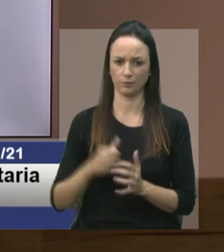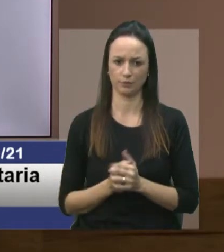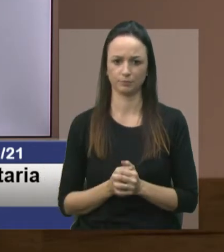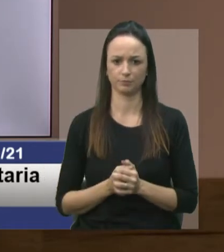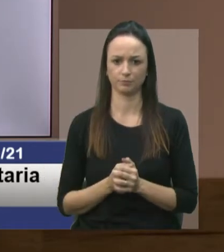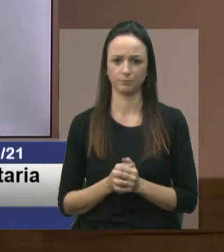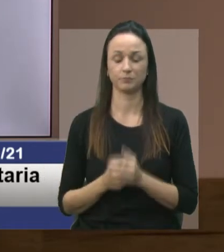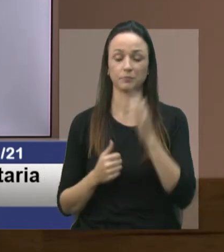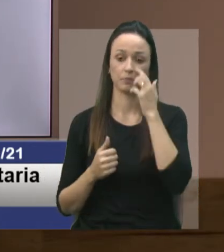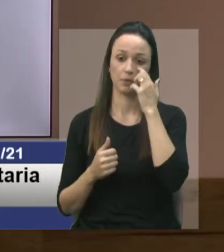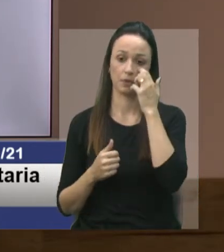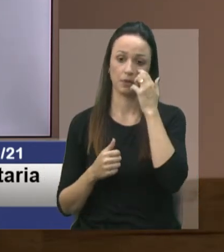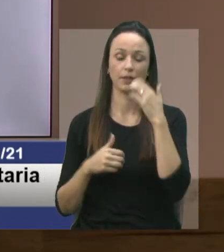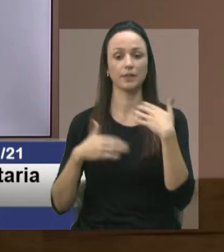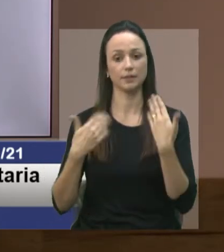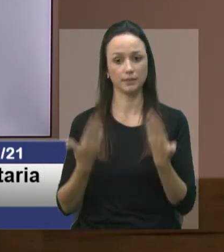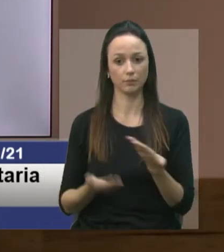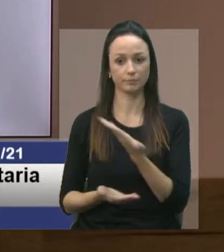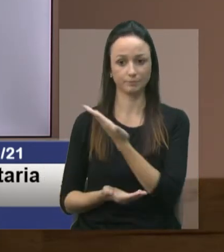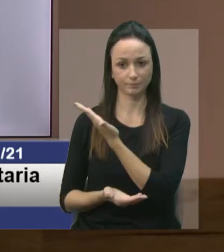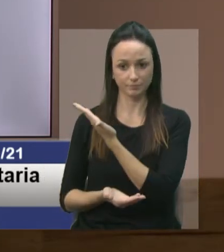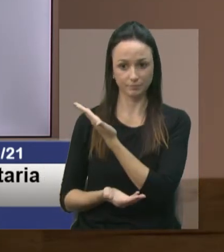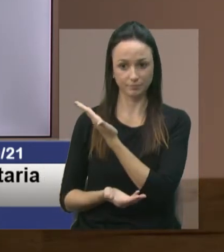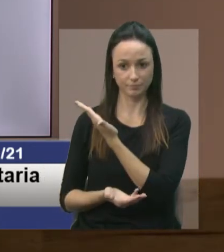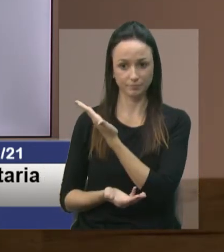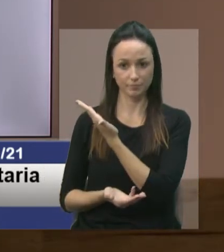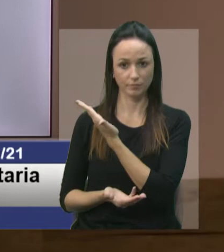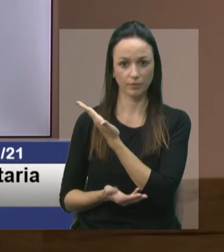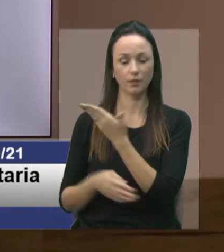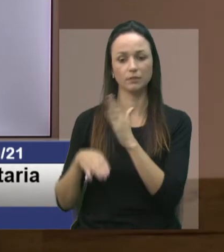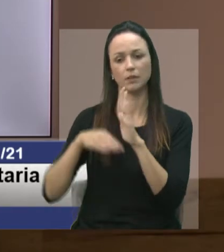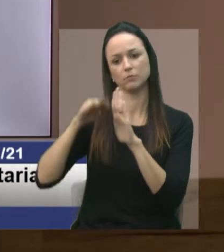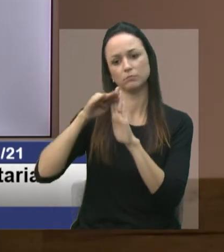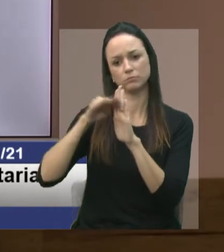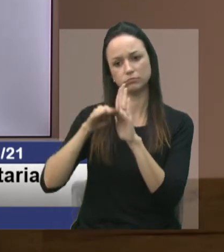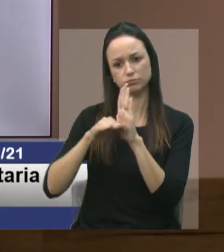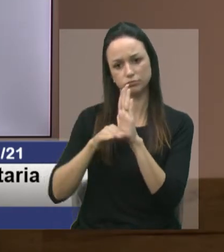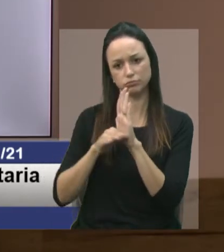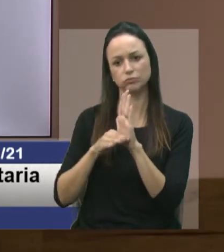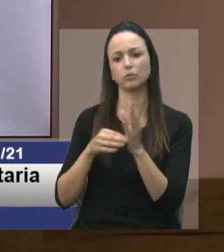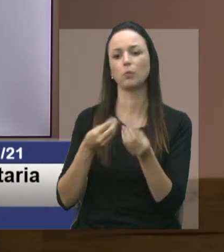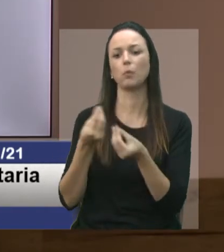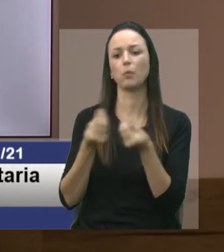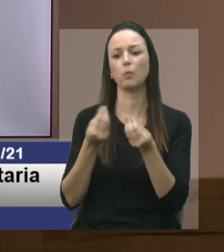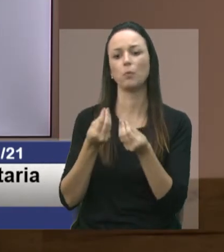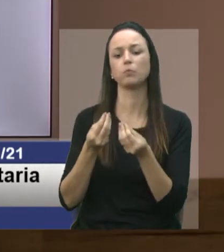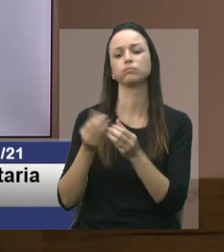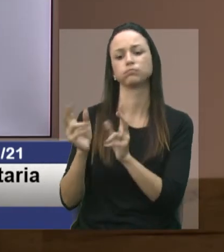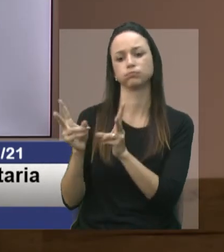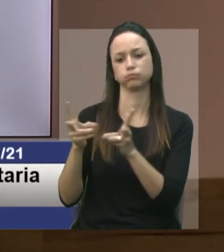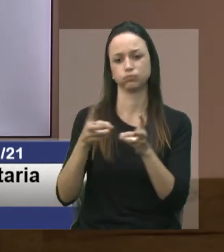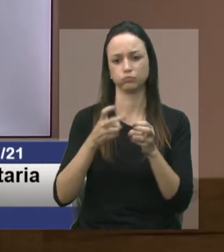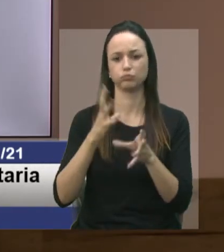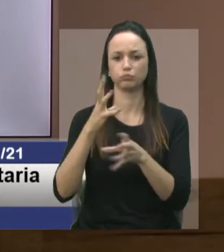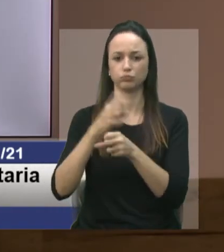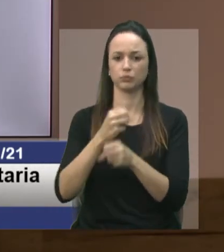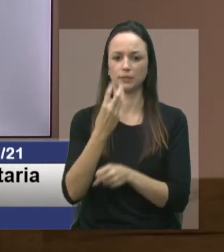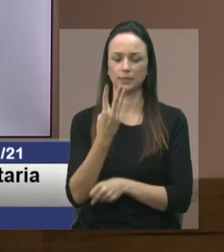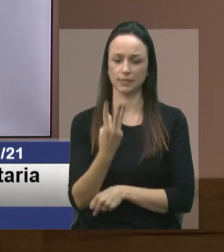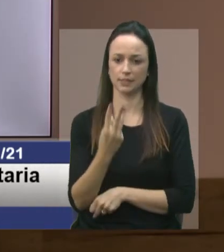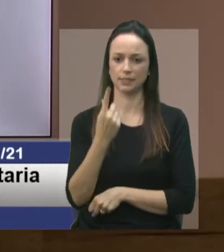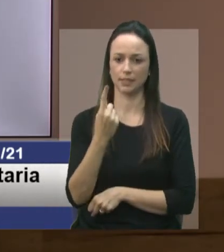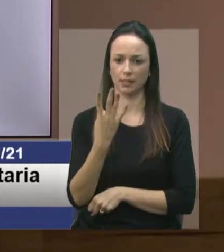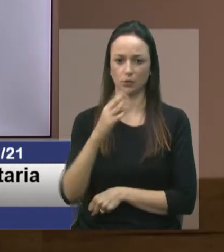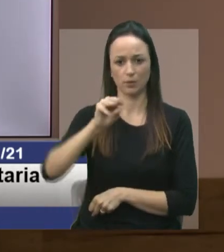R$ 5.851,99. E aí, então, está, essas são as receitas que totalizam o valor de R$ 314